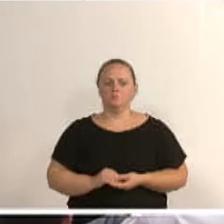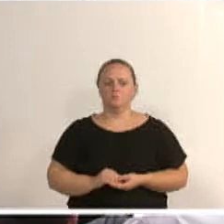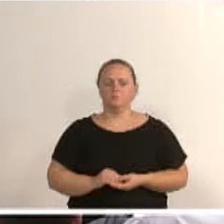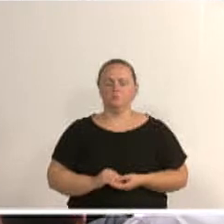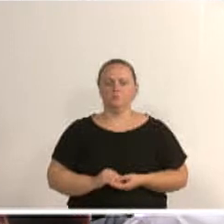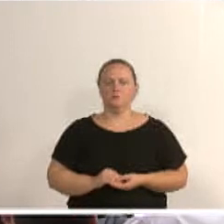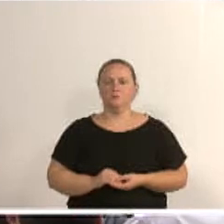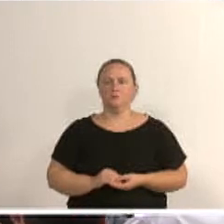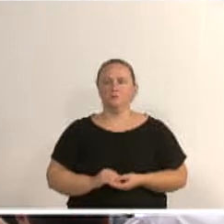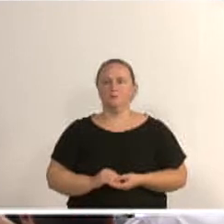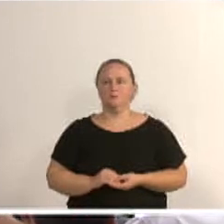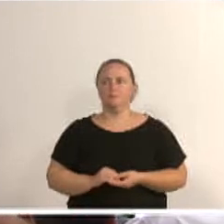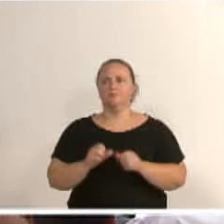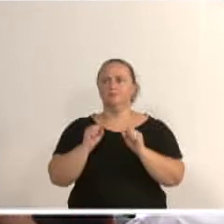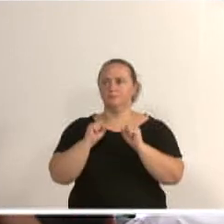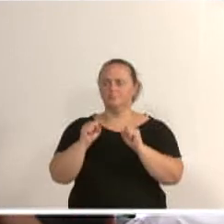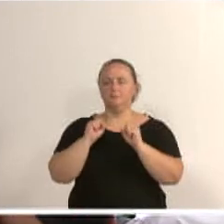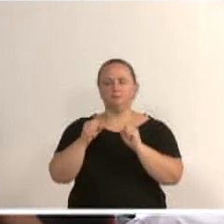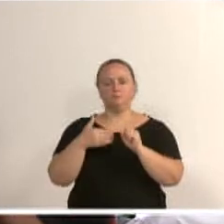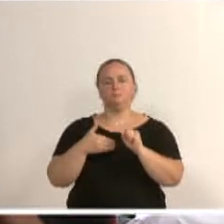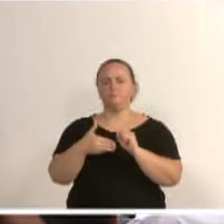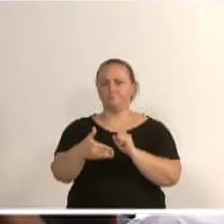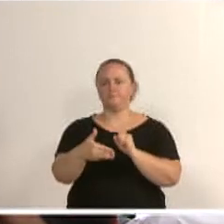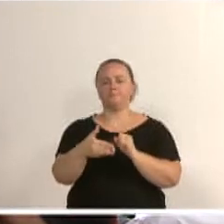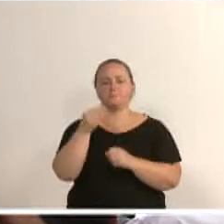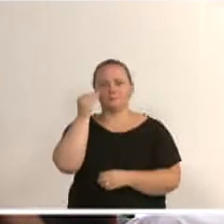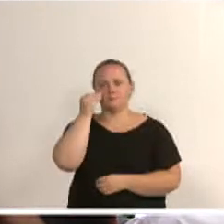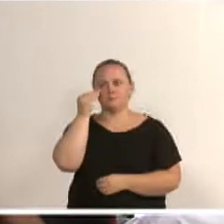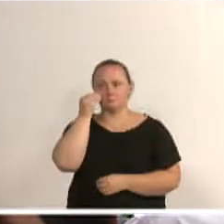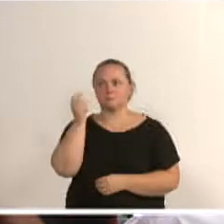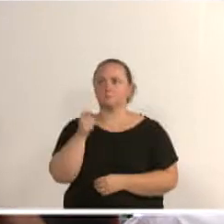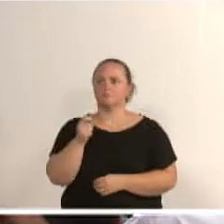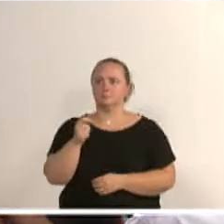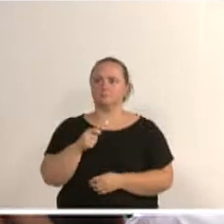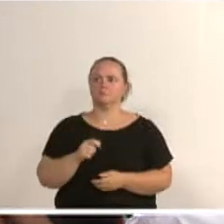Ele poderia se inscrever tranquilamente. Ele podia se inscrever.